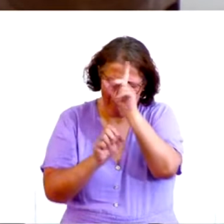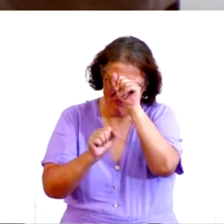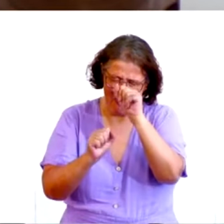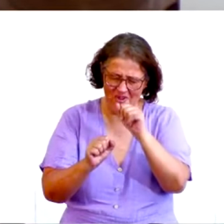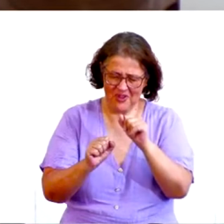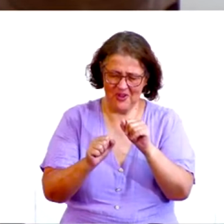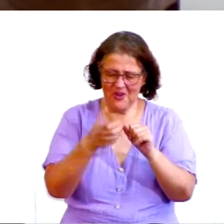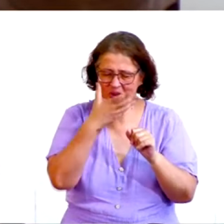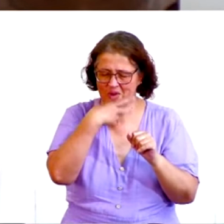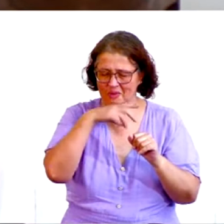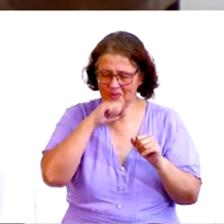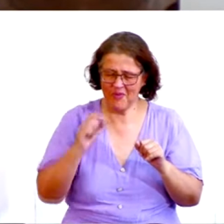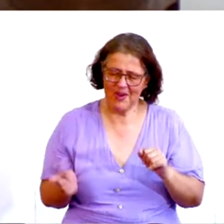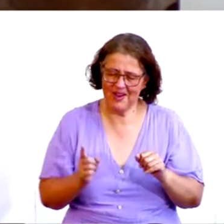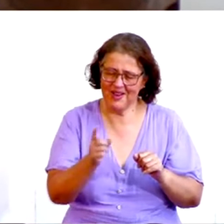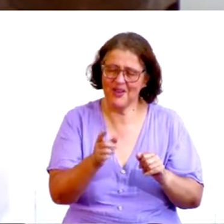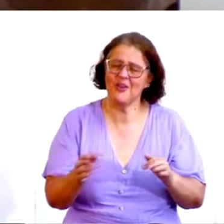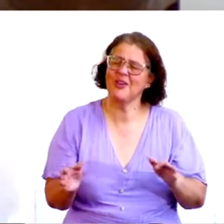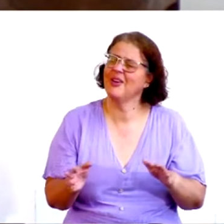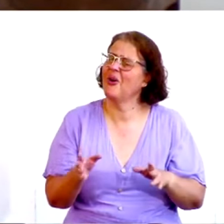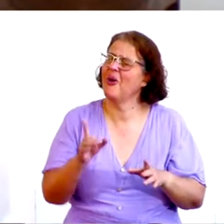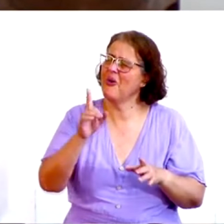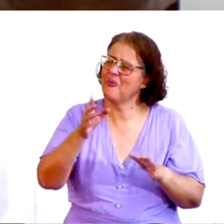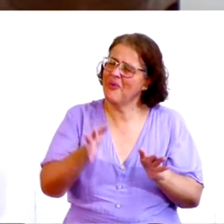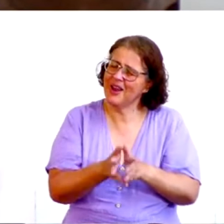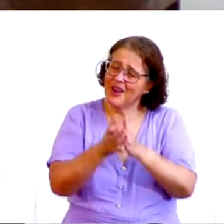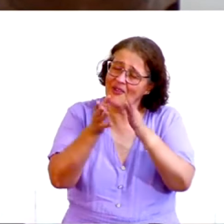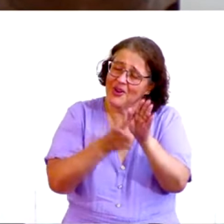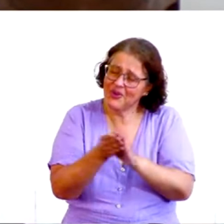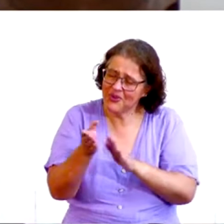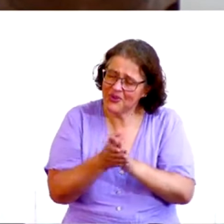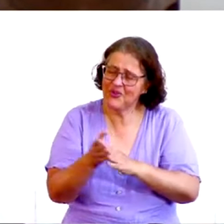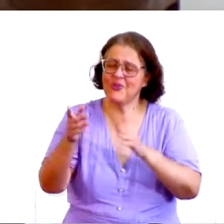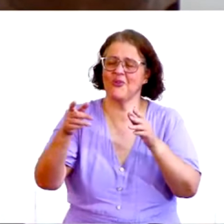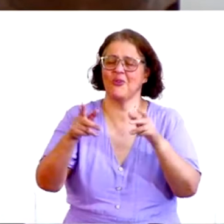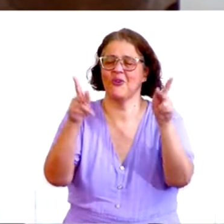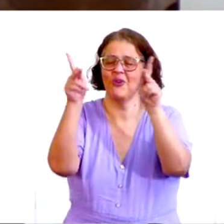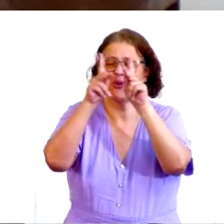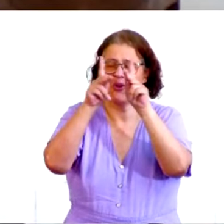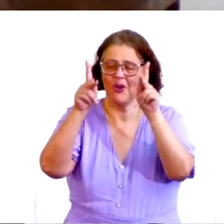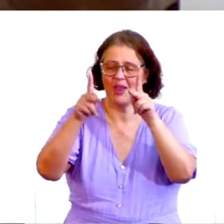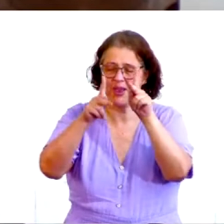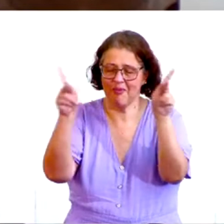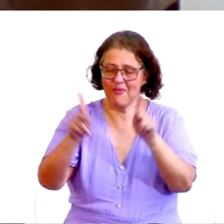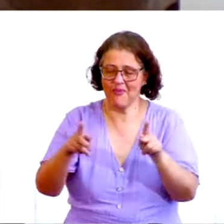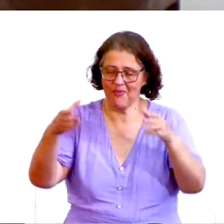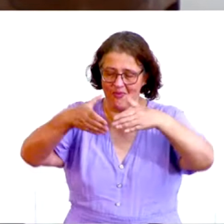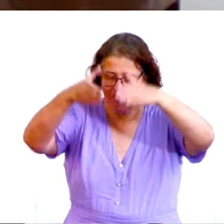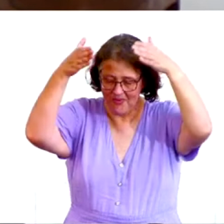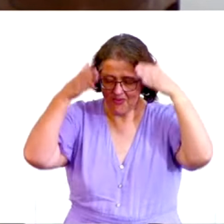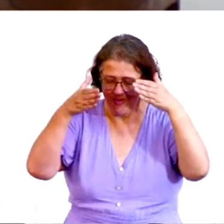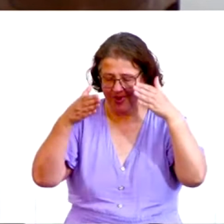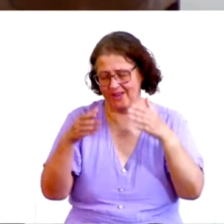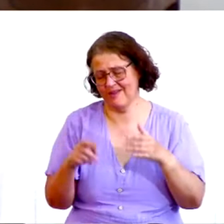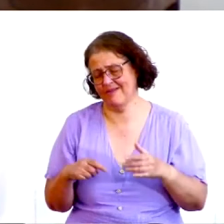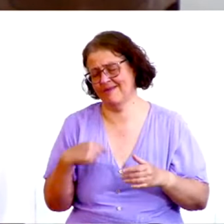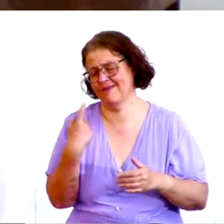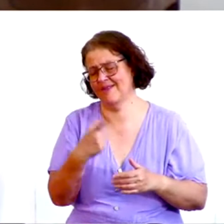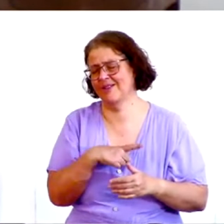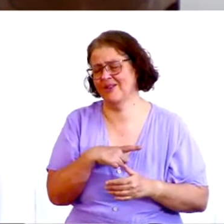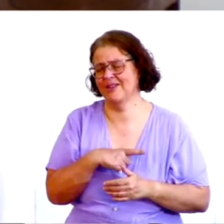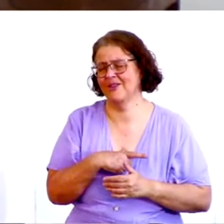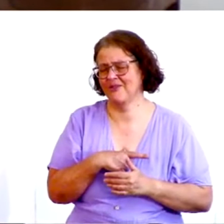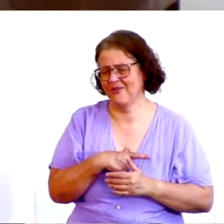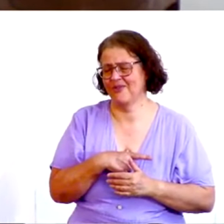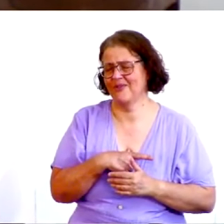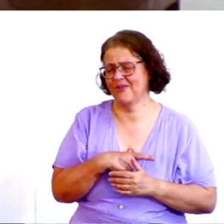maravilhoso conselheiro Príncipe da Paz sim é o meu Deus talvez possamos testemunhar